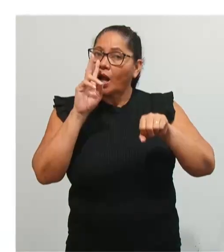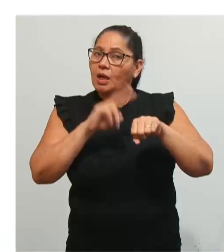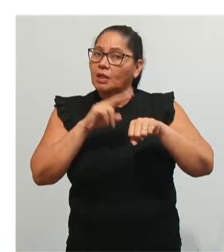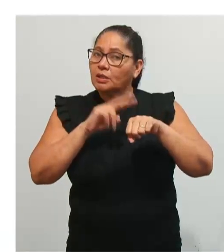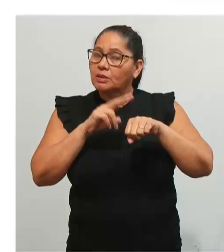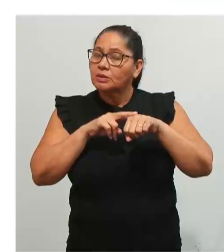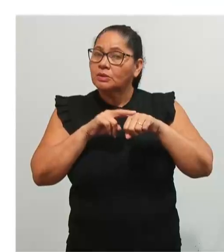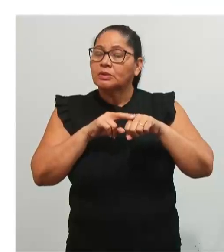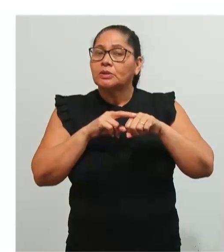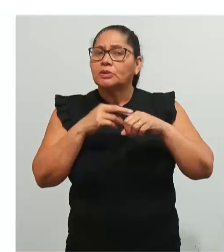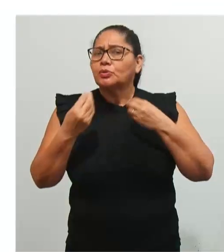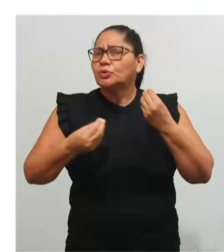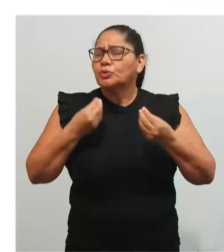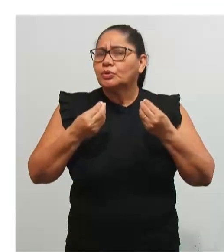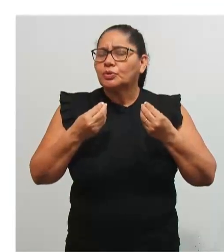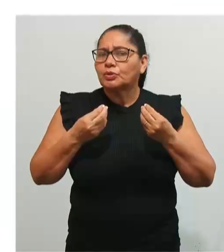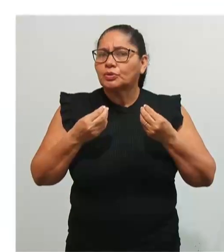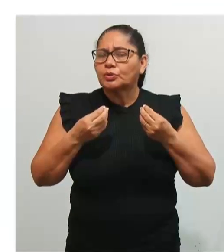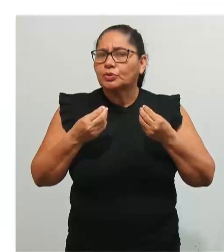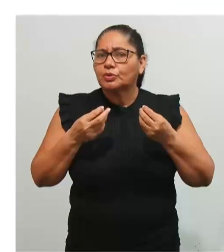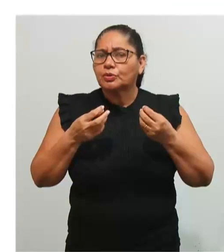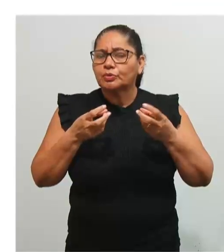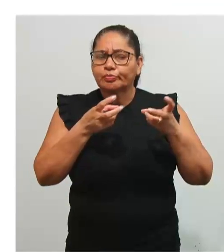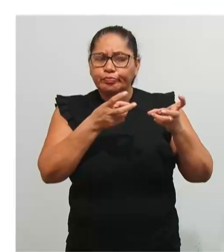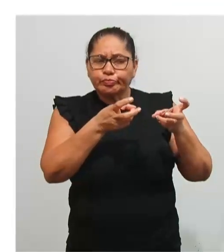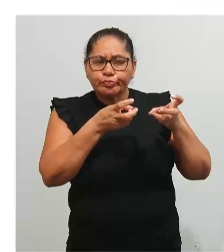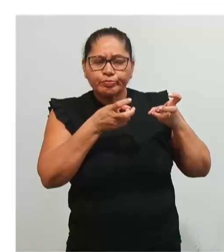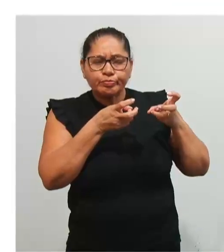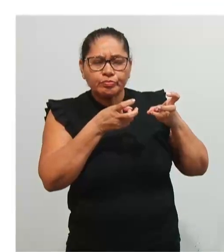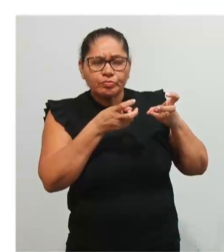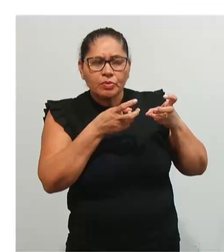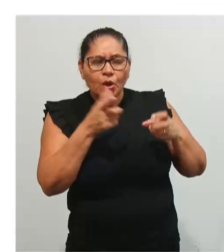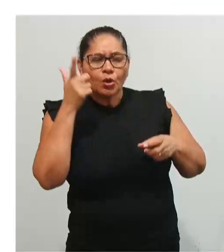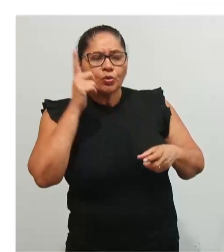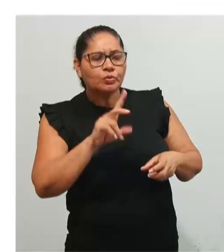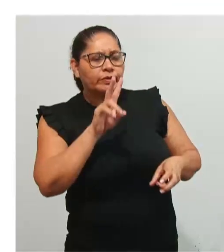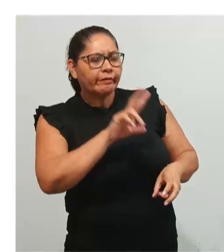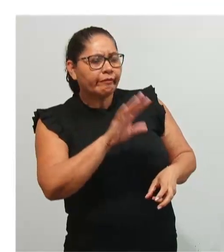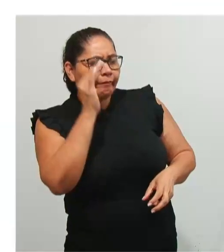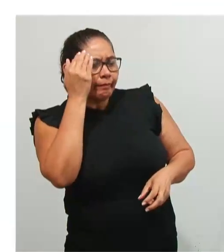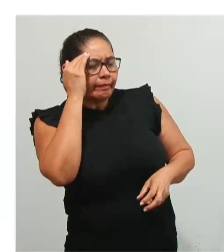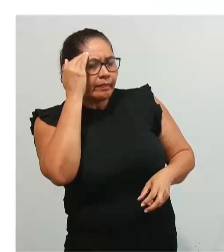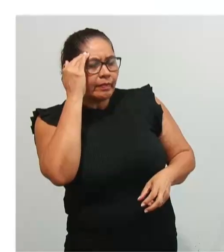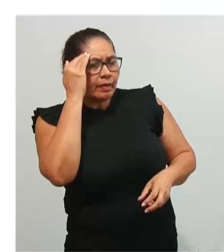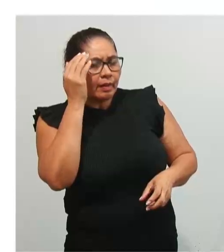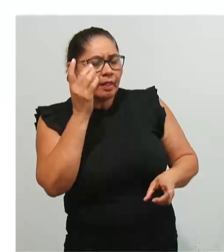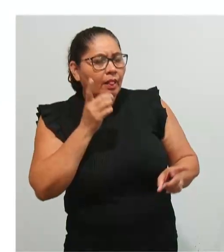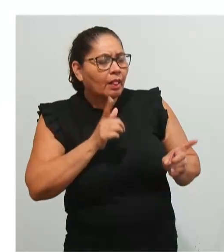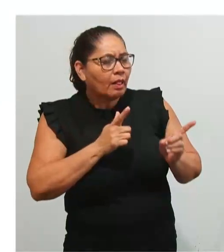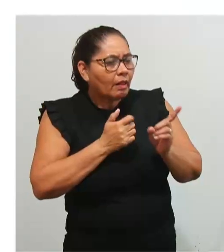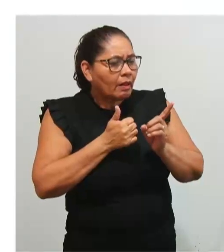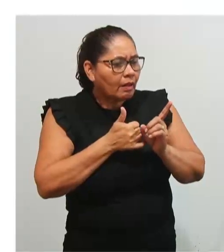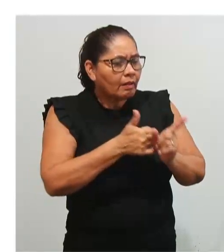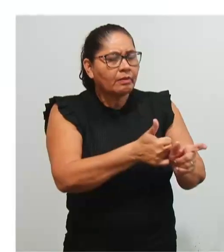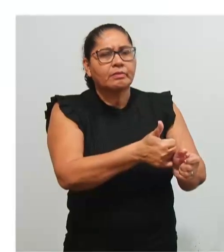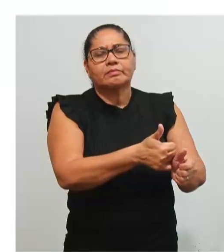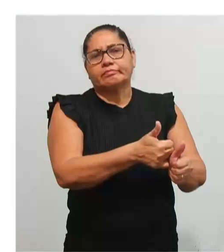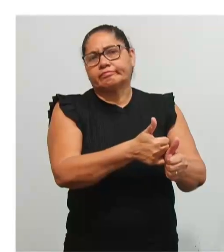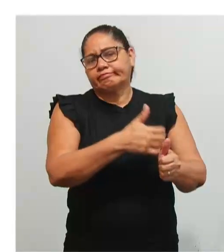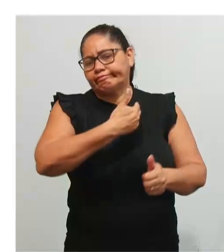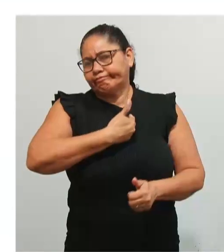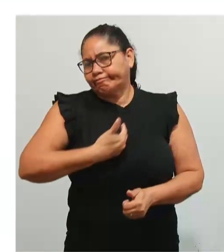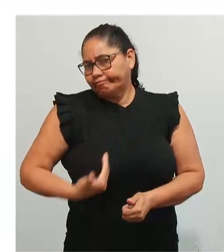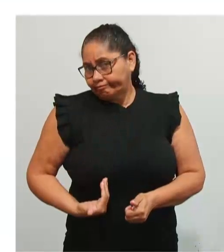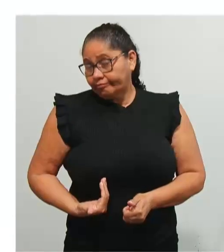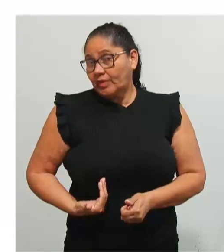de forma que o observador de fora pudesse visualizar, compreender e acompanhar os atos do governo.